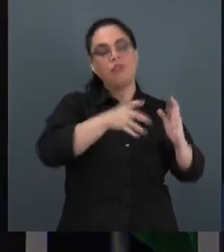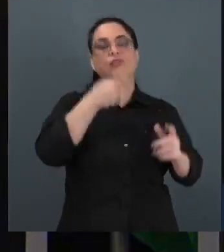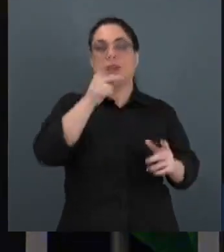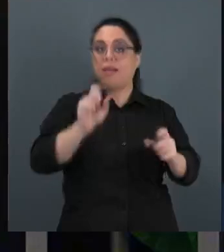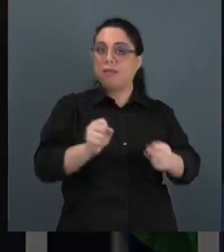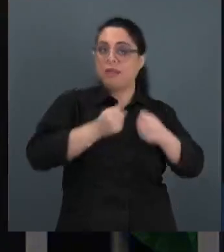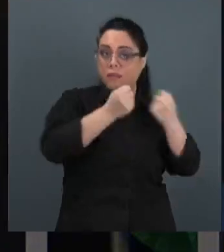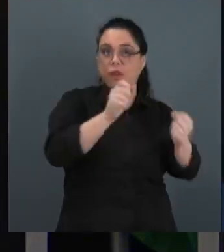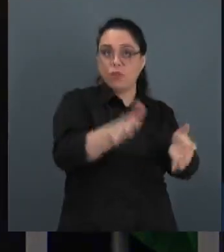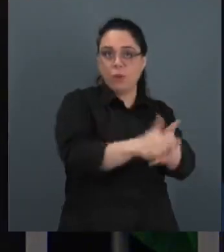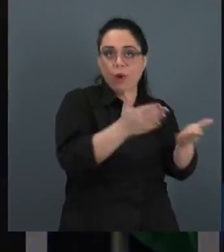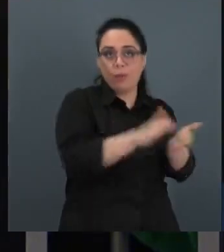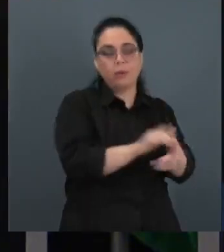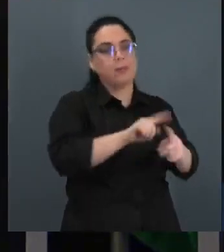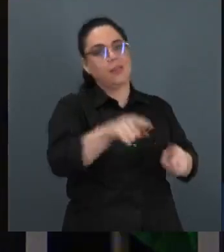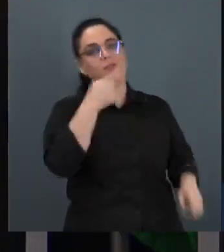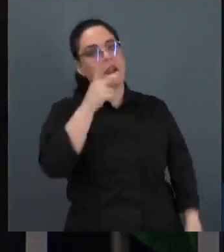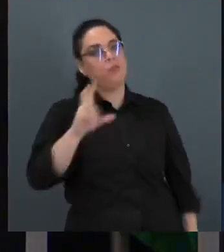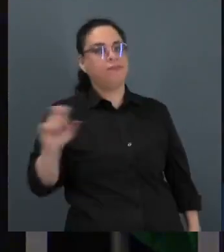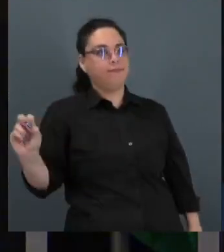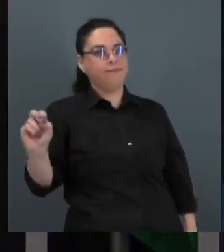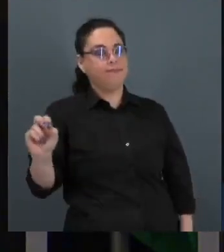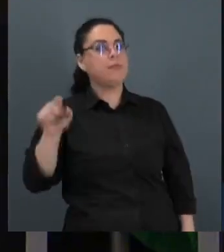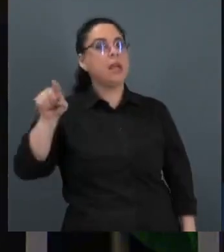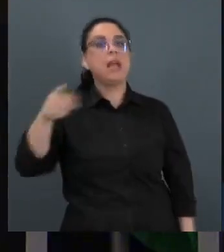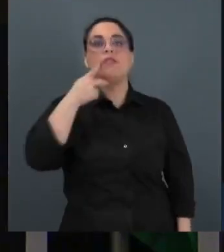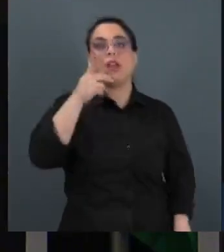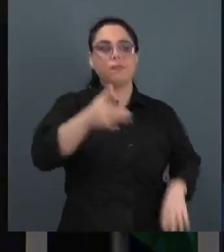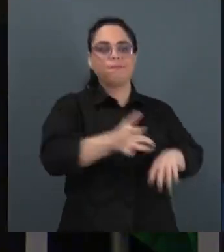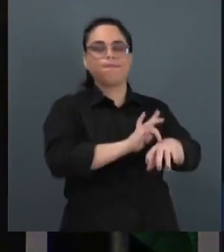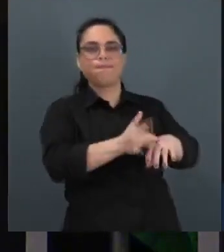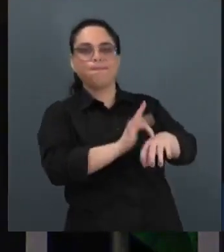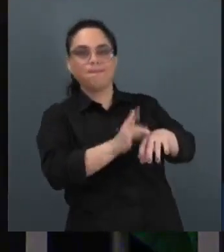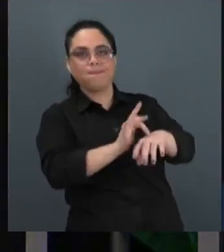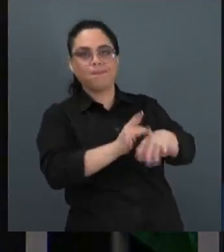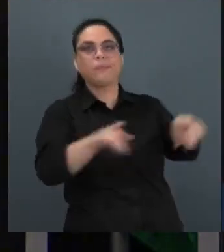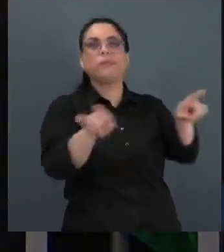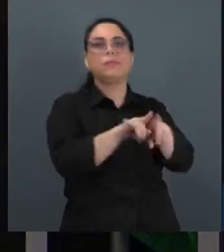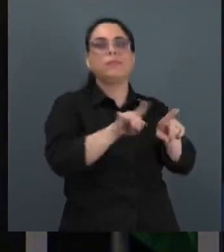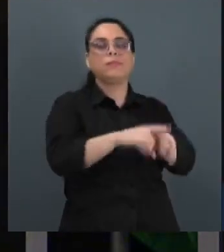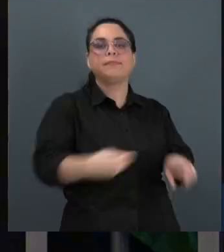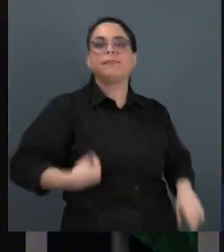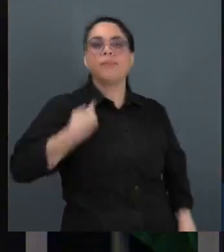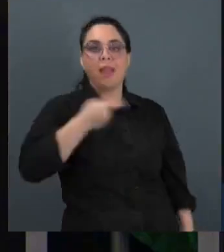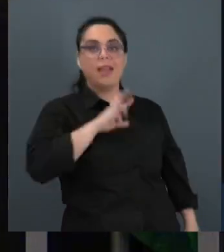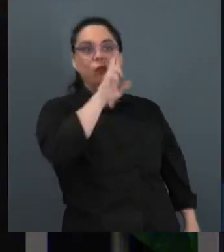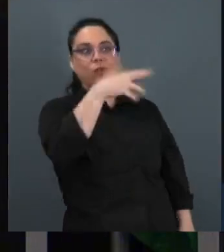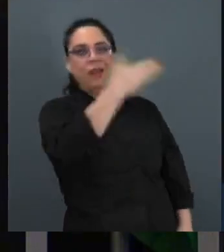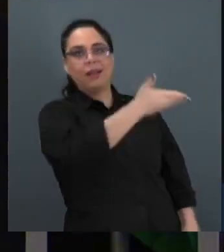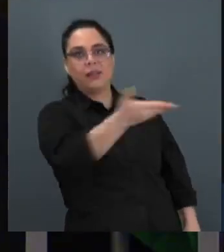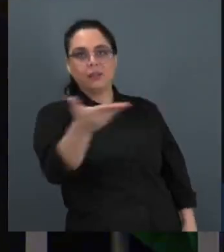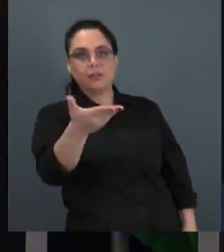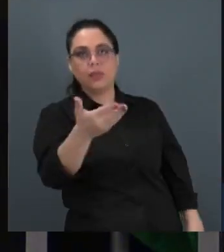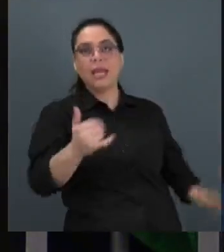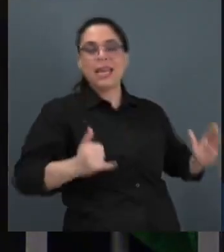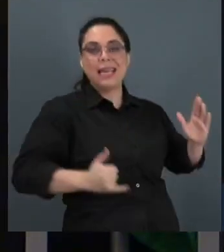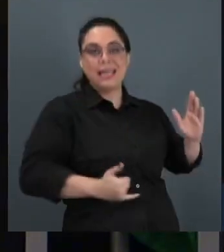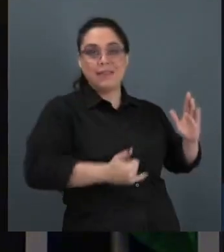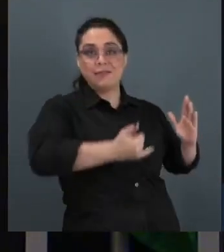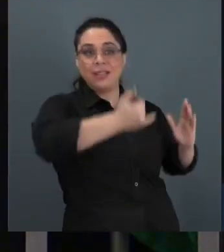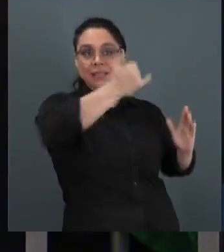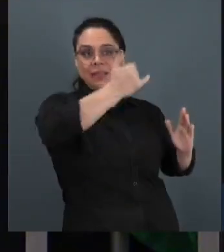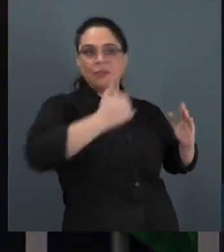defendem. Não, querem se utilizar como massa de manobra. E aí está o resultado. A inflação batendo nas